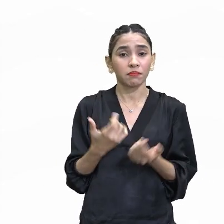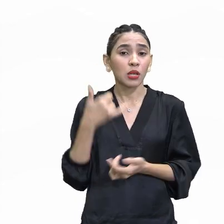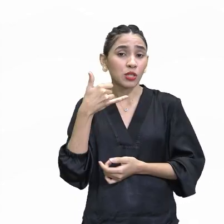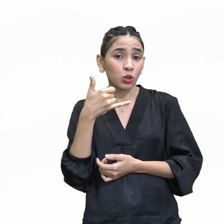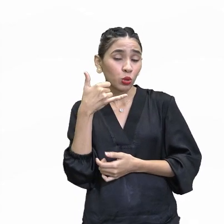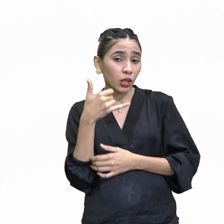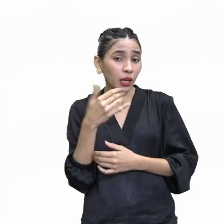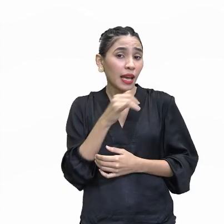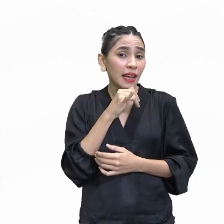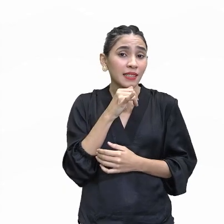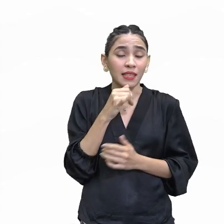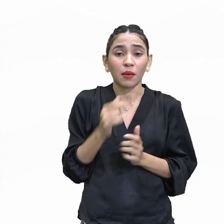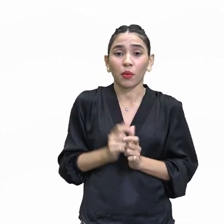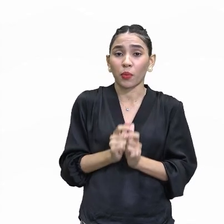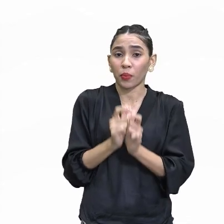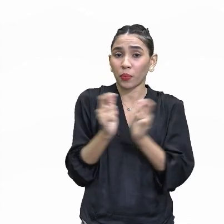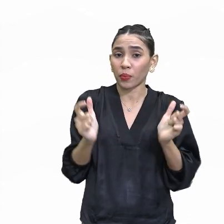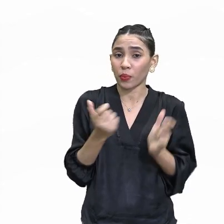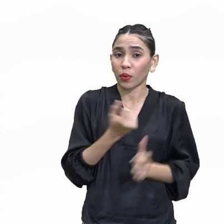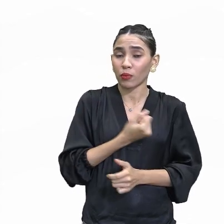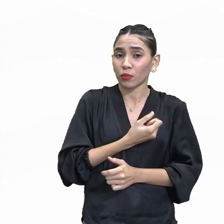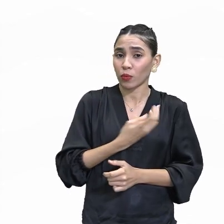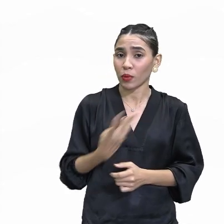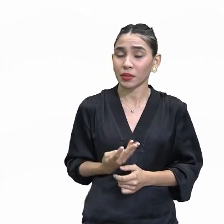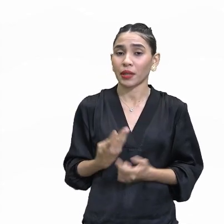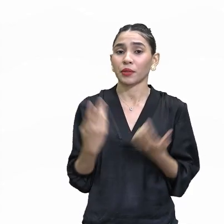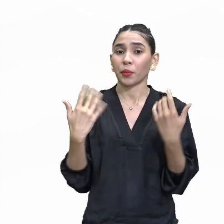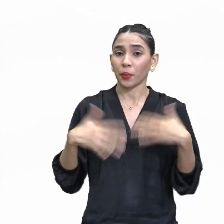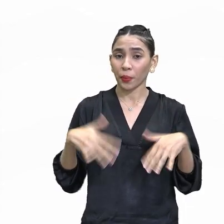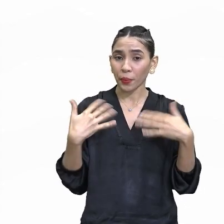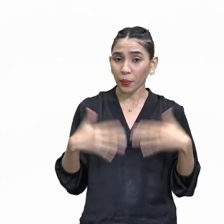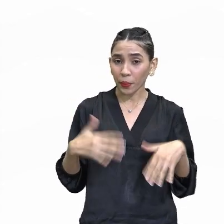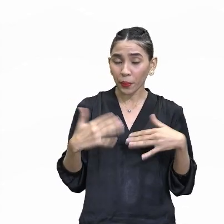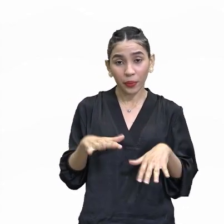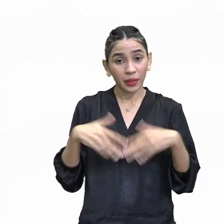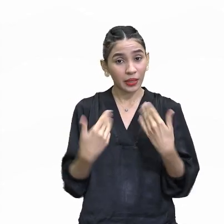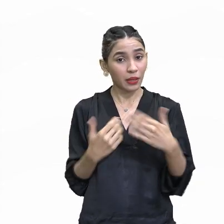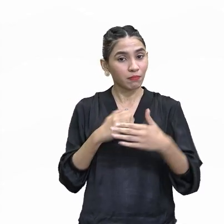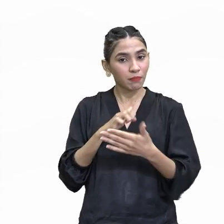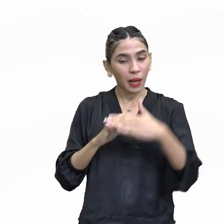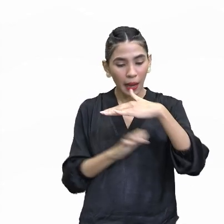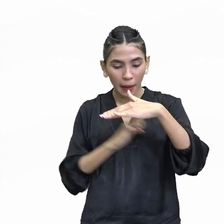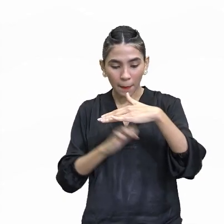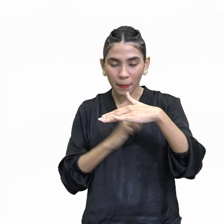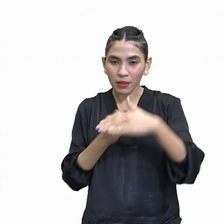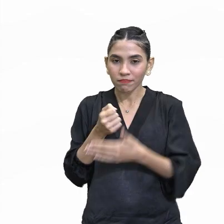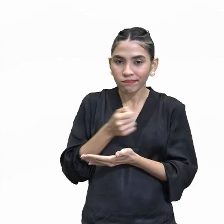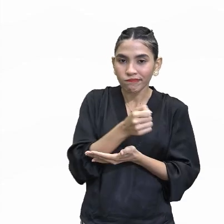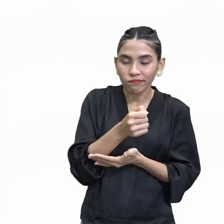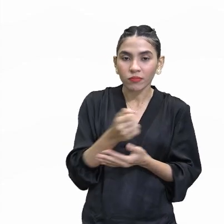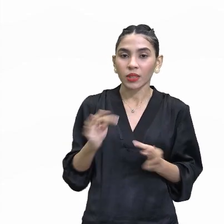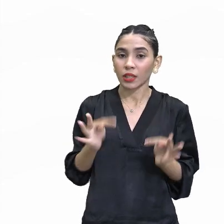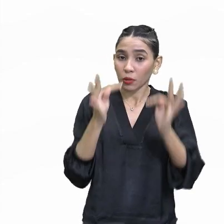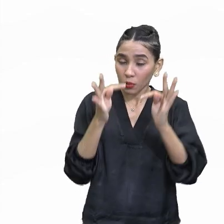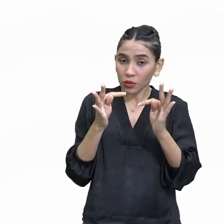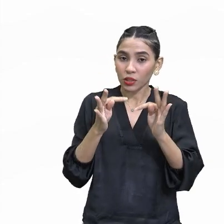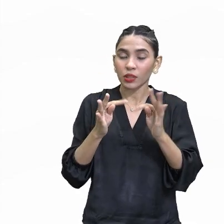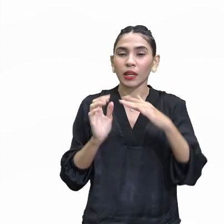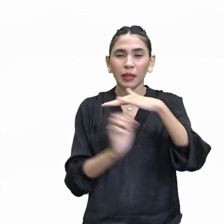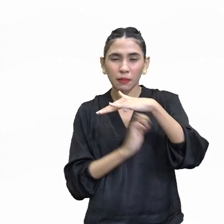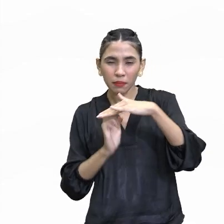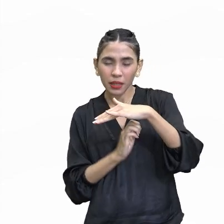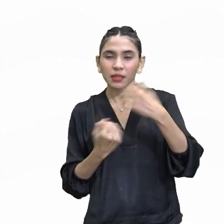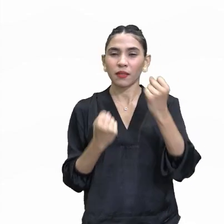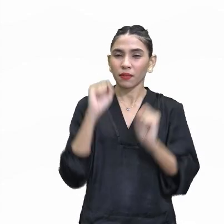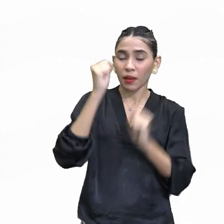exemplo, né? Tem uma demanda muito grande, tem uma procura muito grande. Então as empresas vão investir em tecnologia, vão investir em fábricas em outros